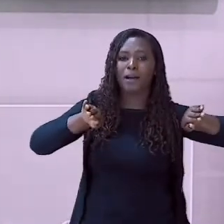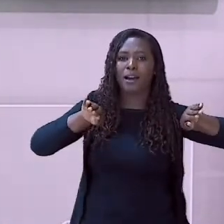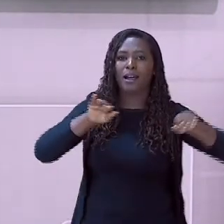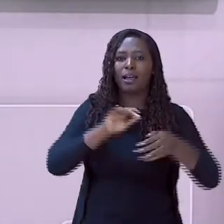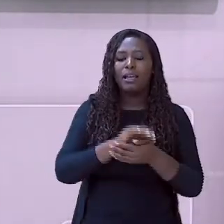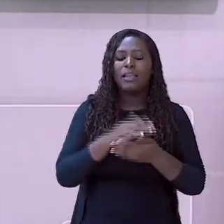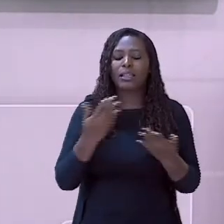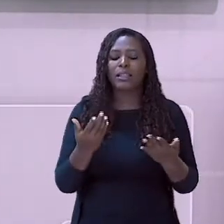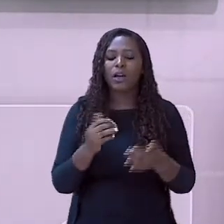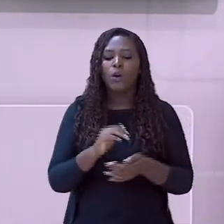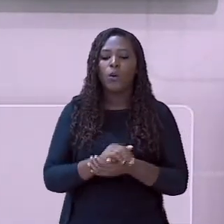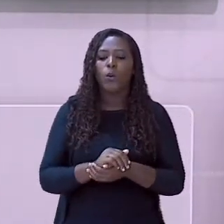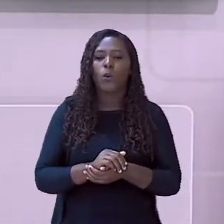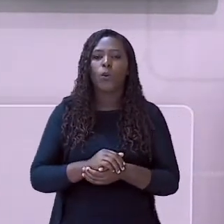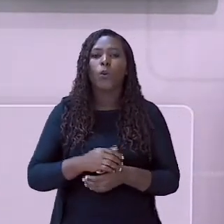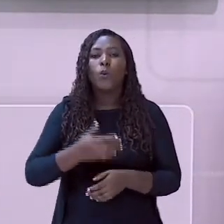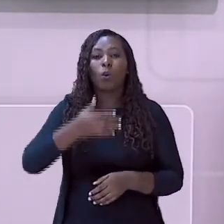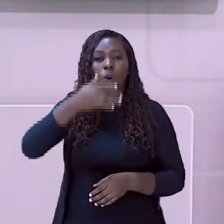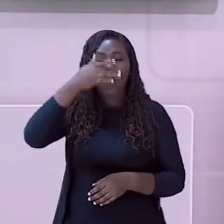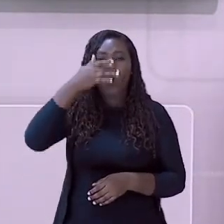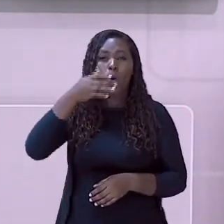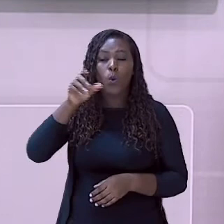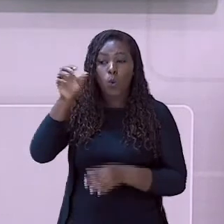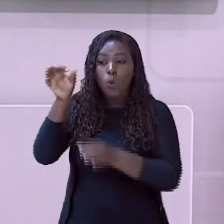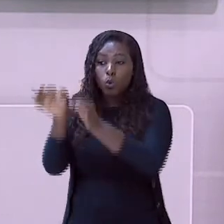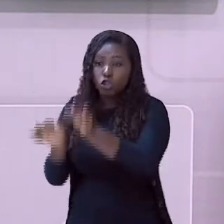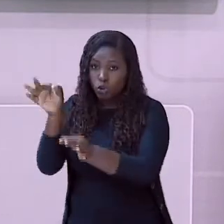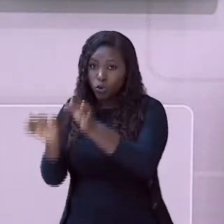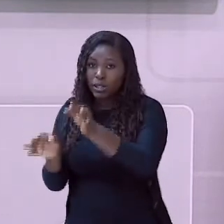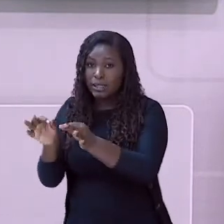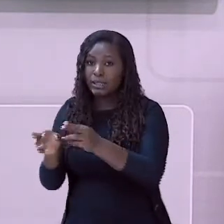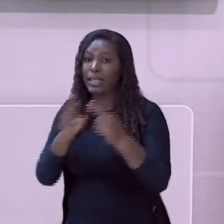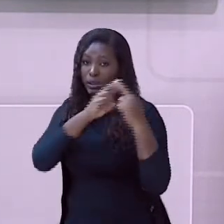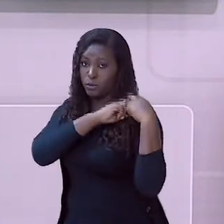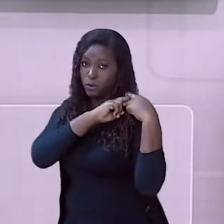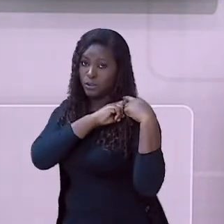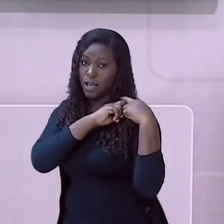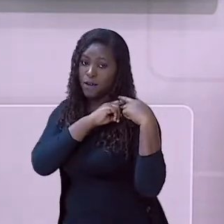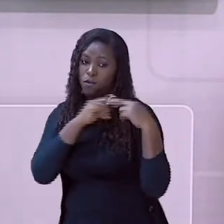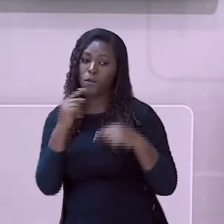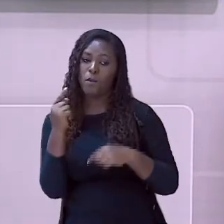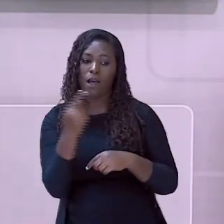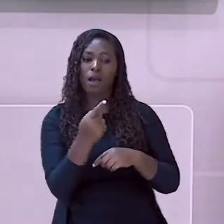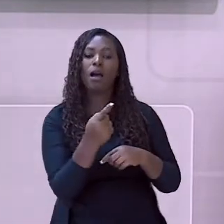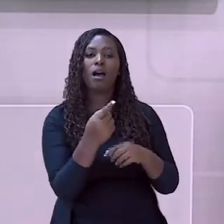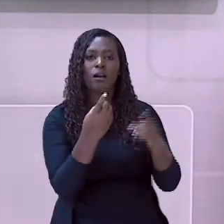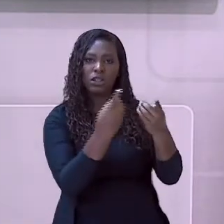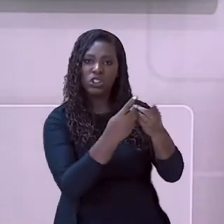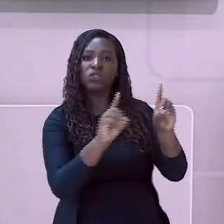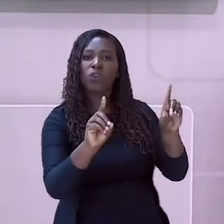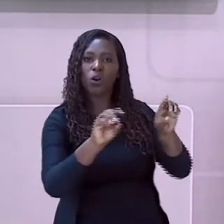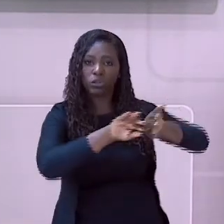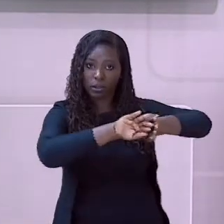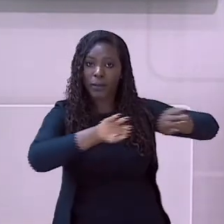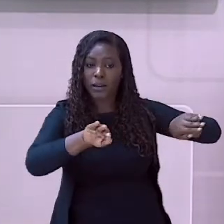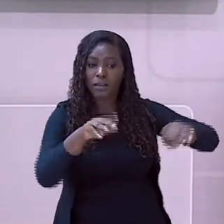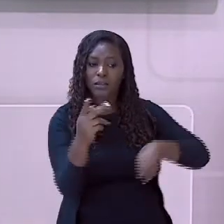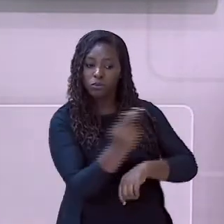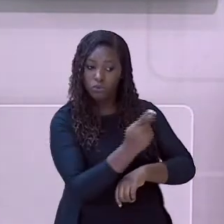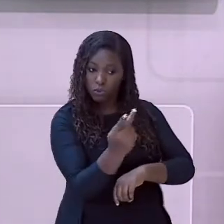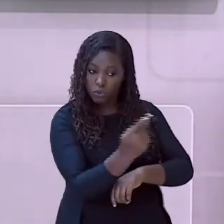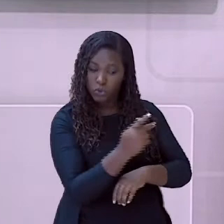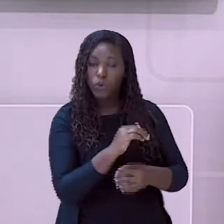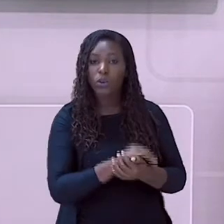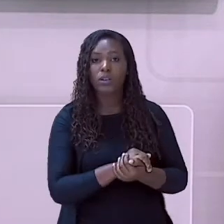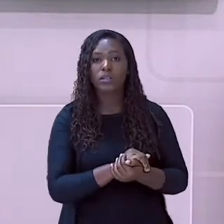separação pede que uma psicóloga, que é a responsável por essa área, faça uma entrevista com aquela criança para